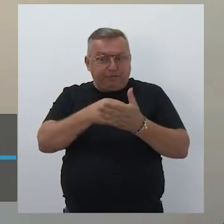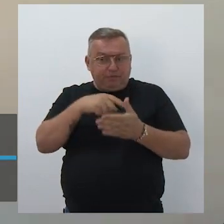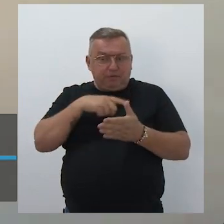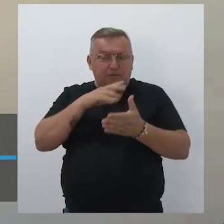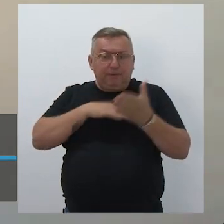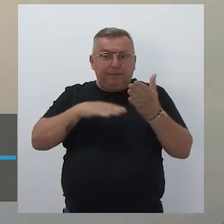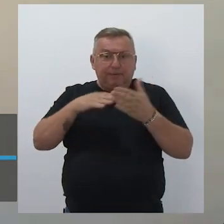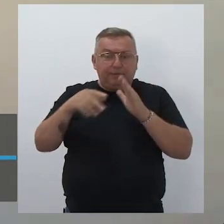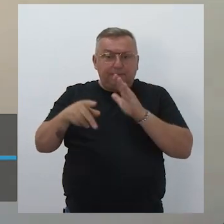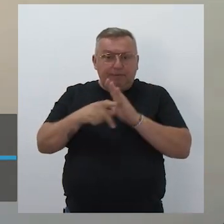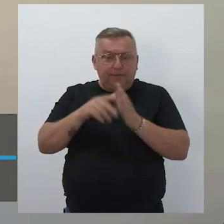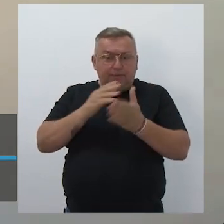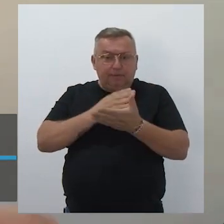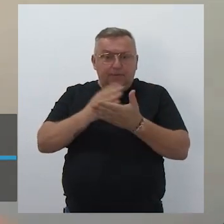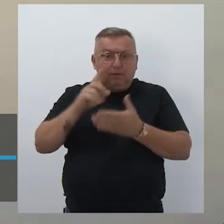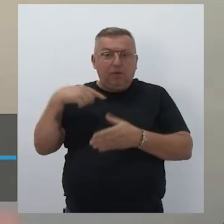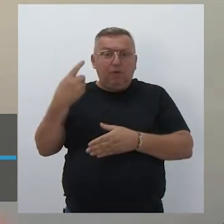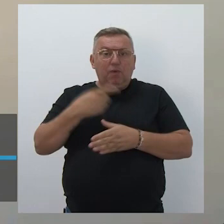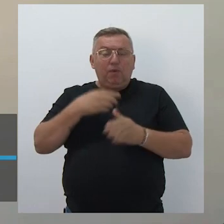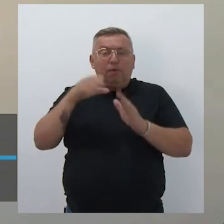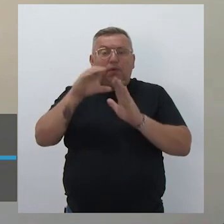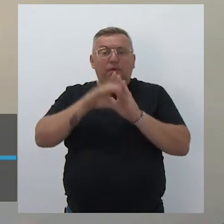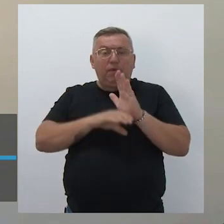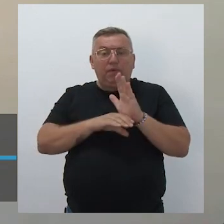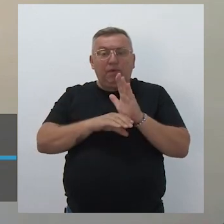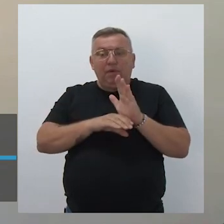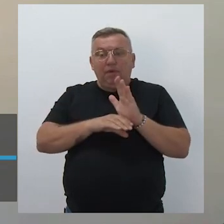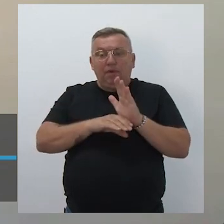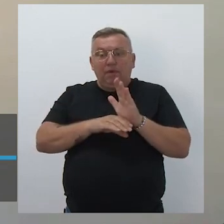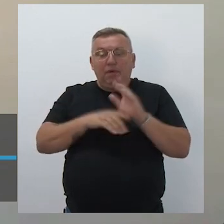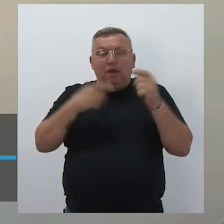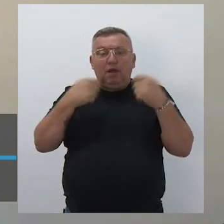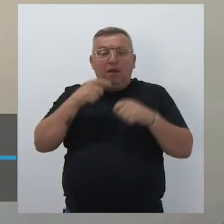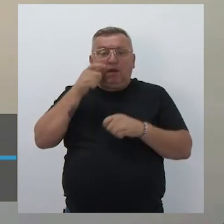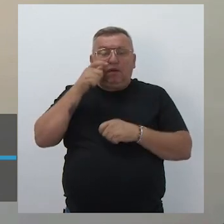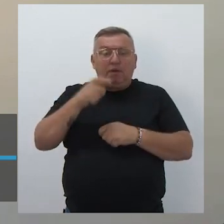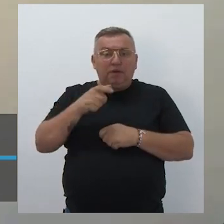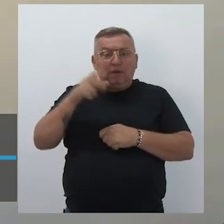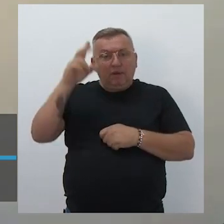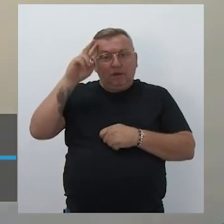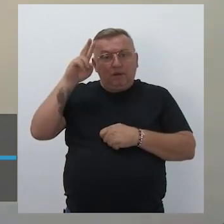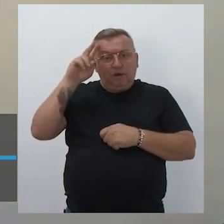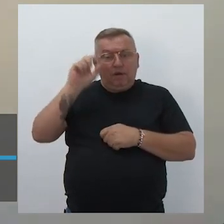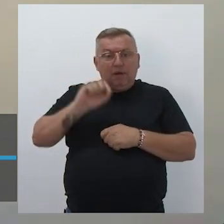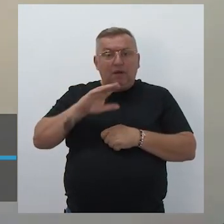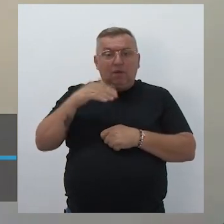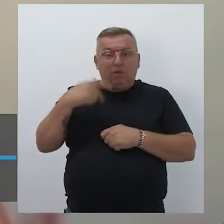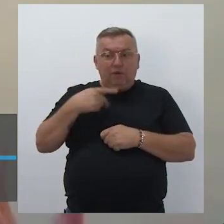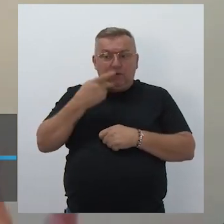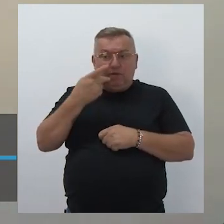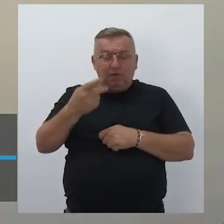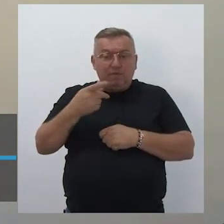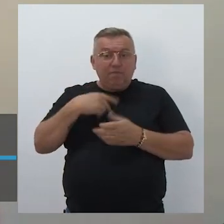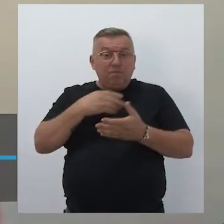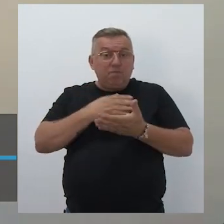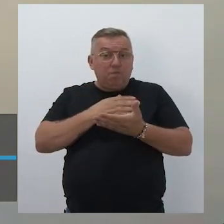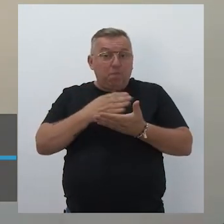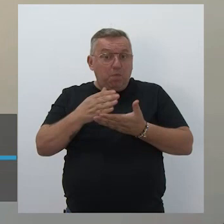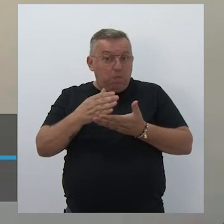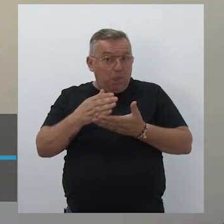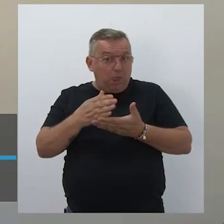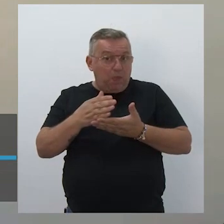parte introdutória do nosso currículo. A gente precisa só entender, recuperar aqui, que quando a gente fala de princípios, né, a gente